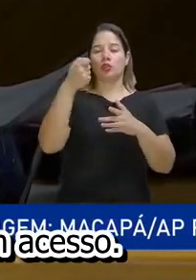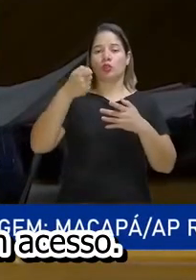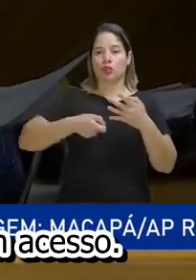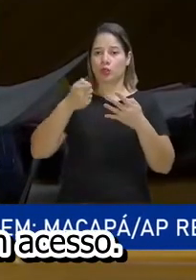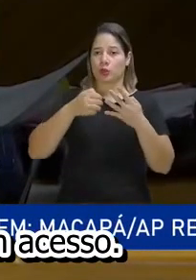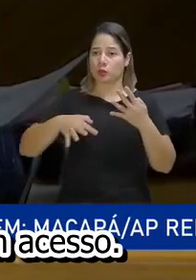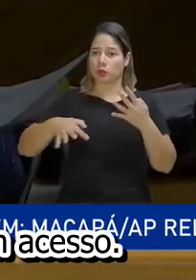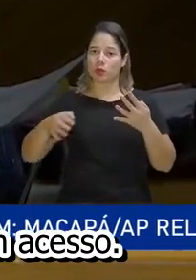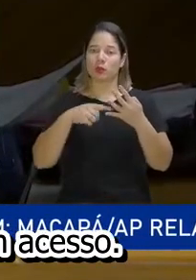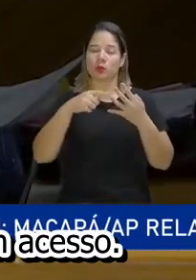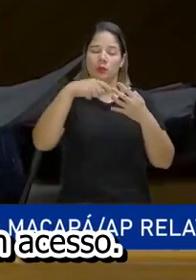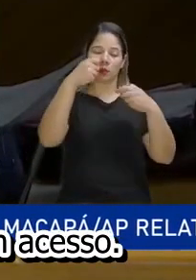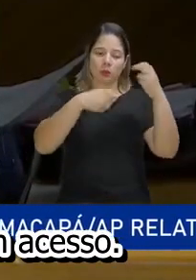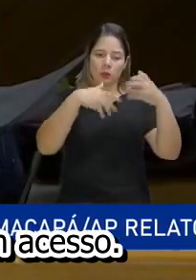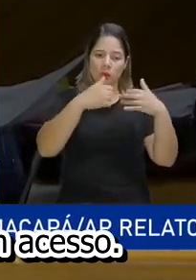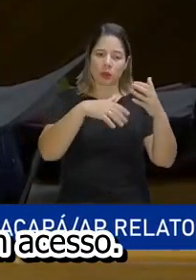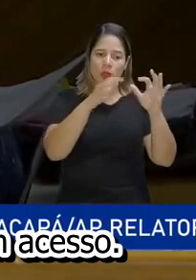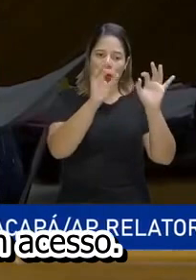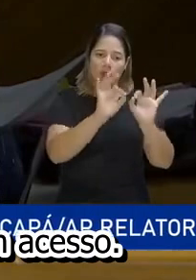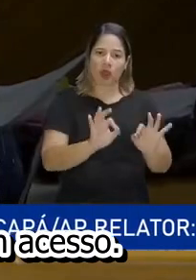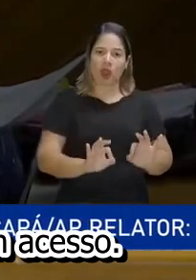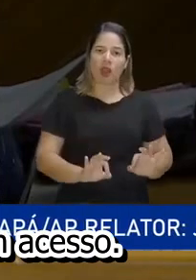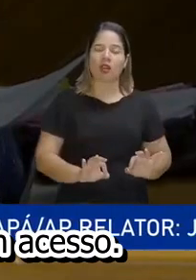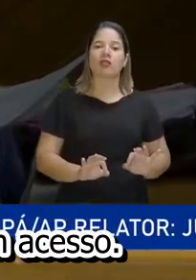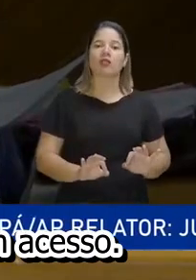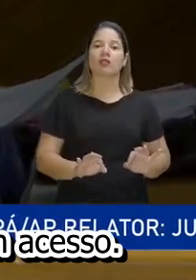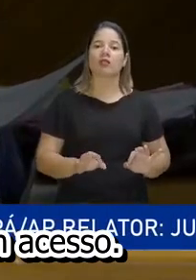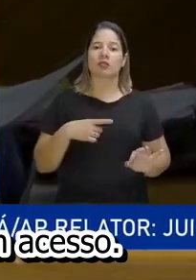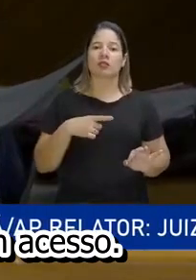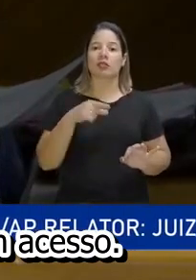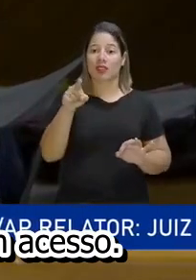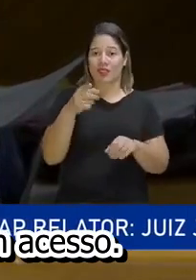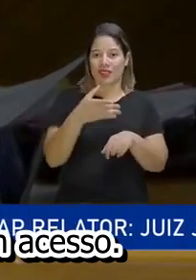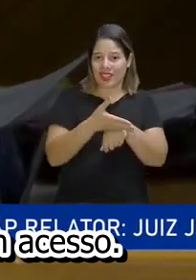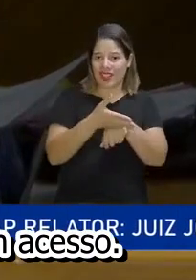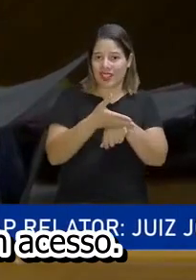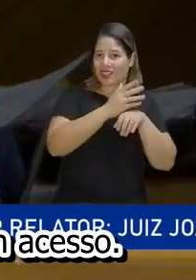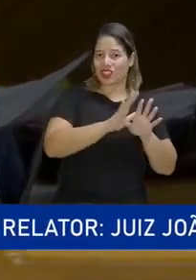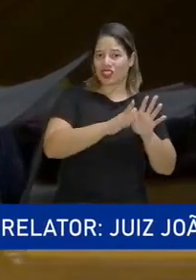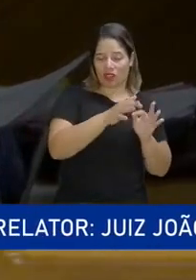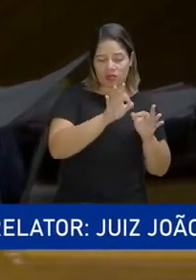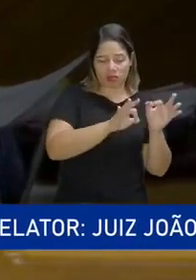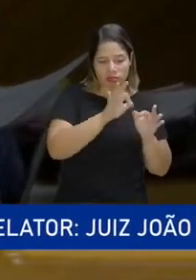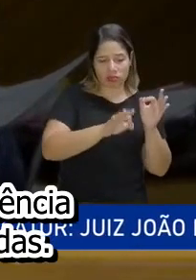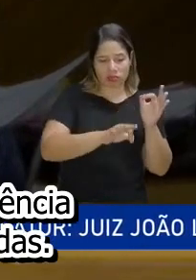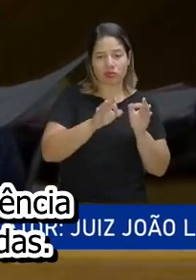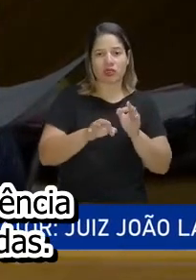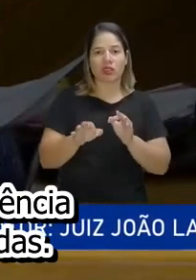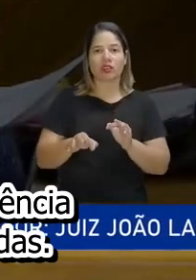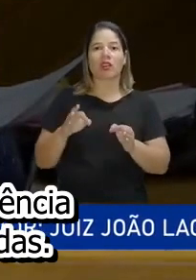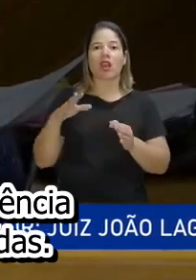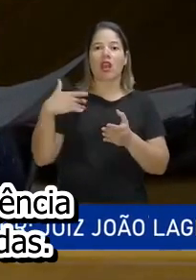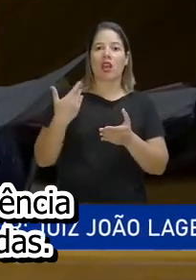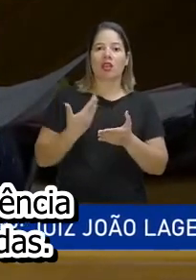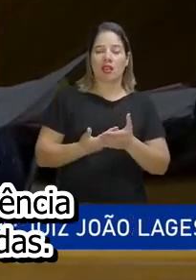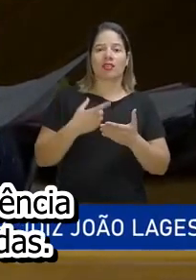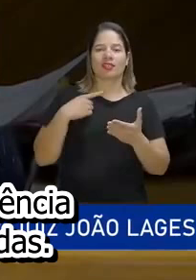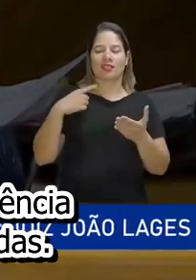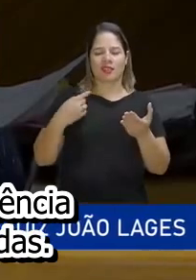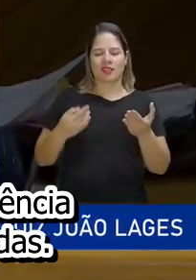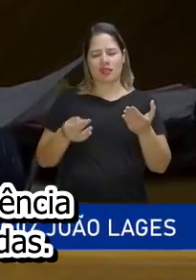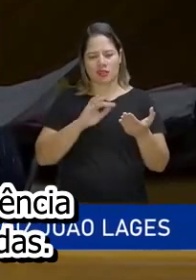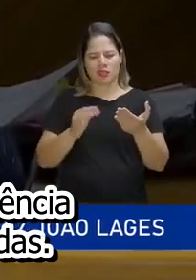São alguns precedentes que Vossas Excelências tiveram acesso. Então, aqui 2